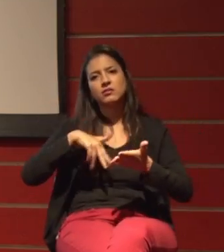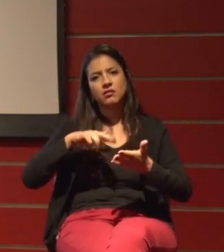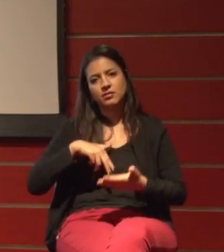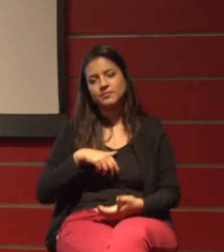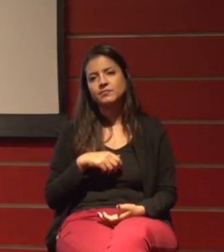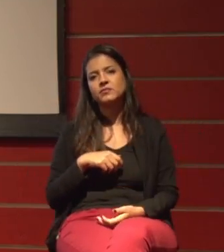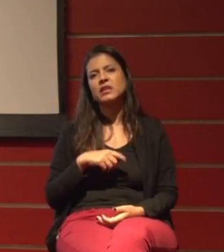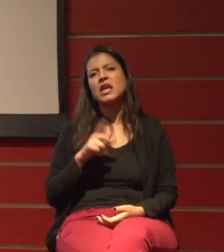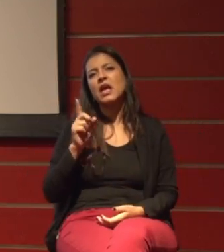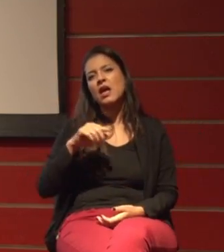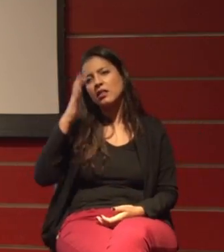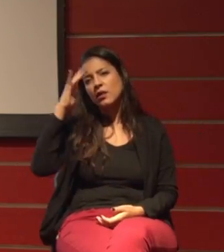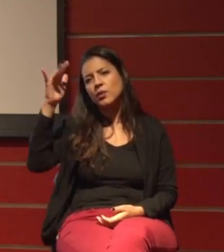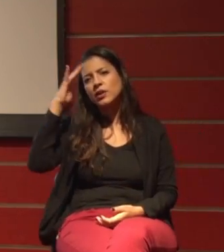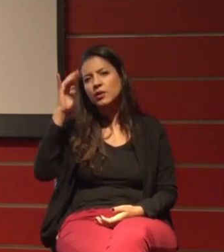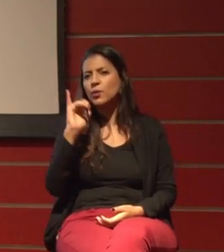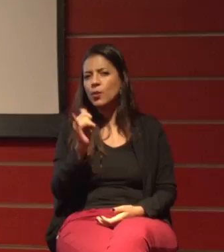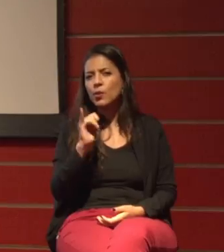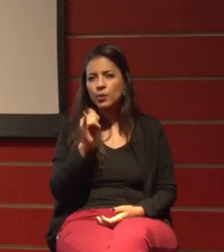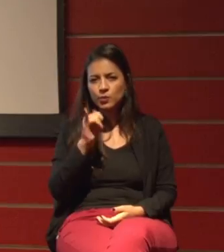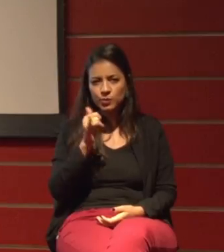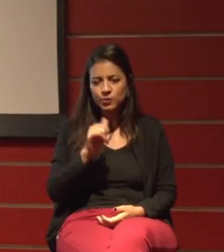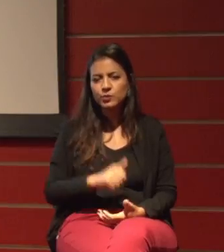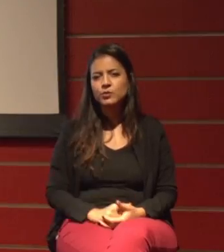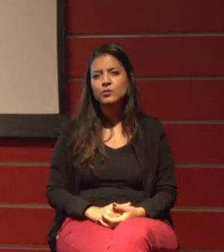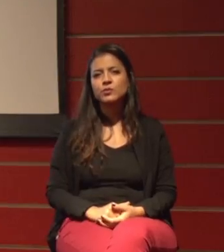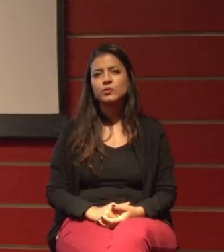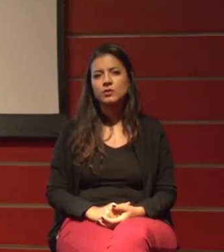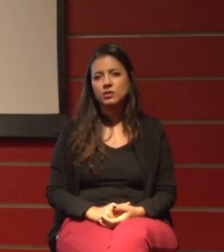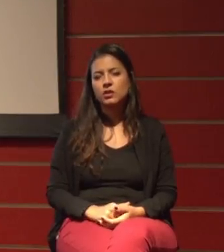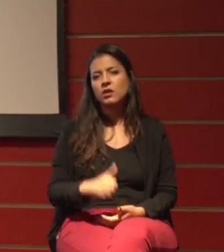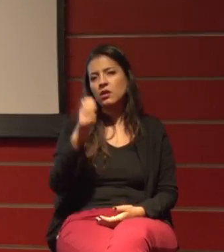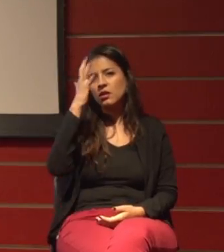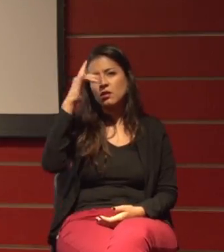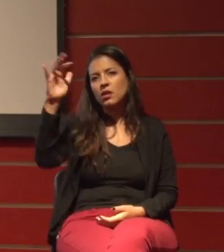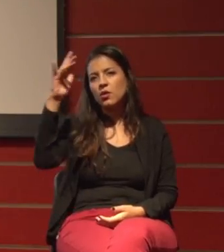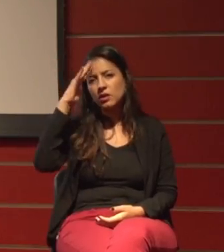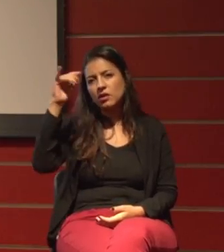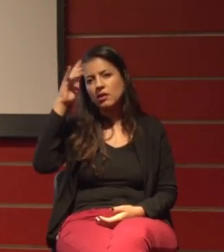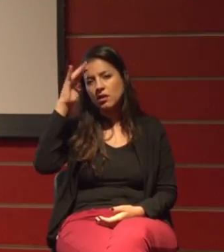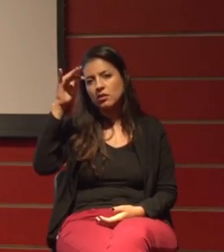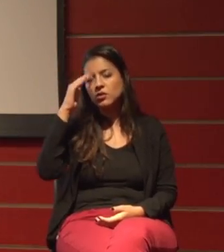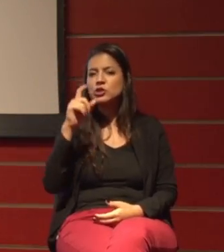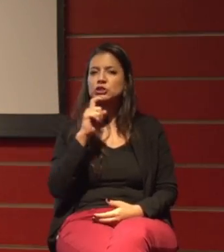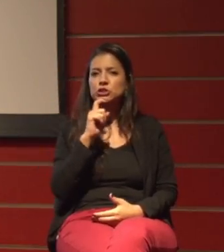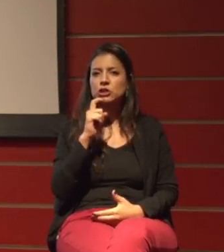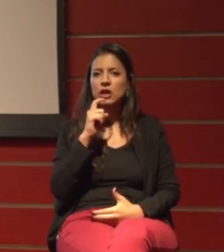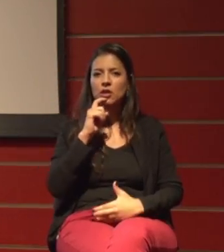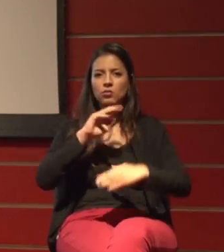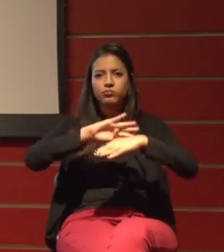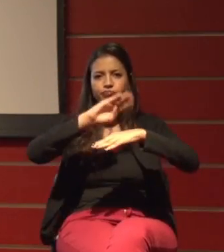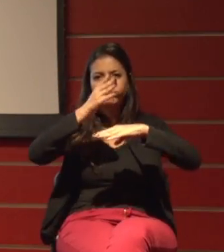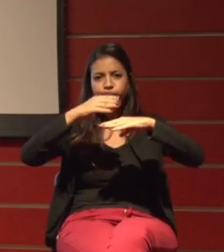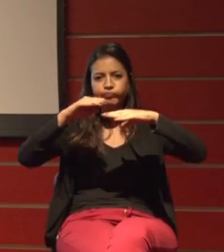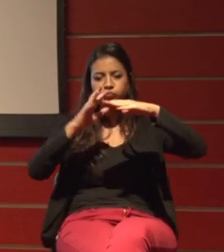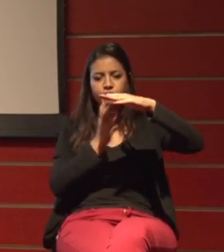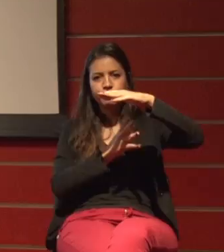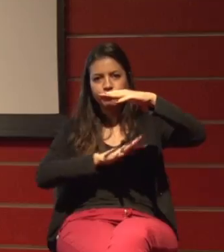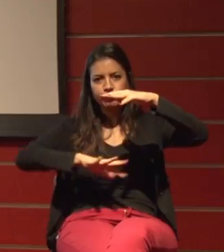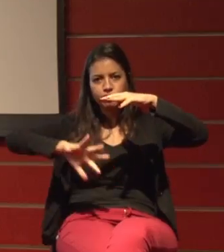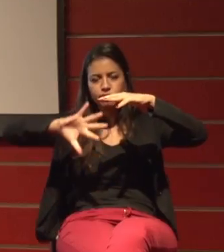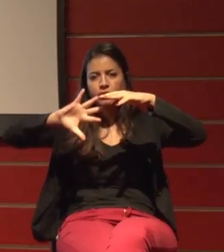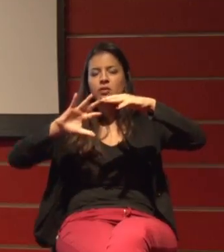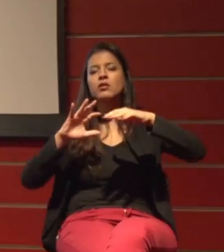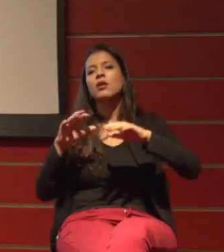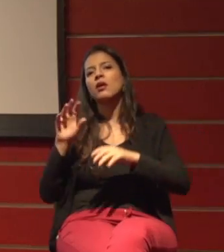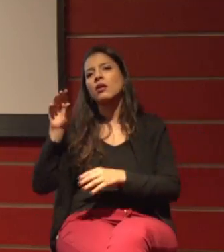teoria do conto né e a teoria do do iceb desenvolvida através principalmente de alguns de estudos através de alguns